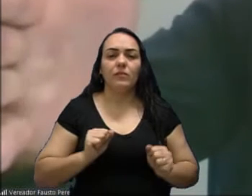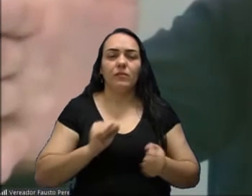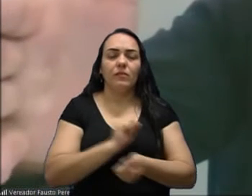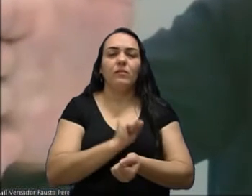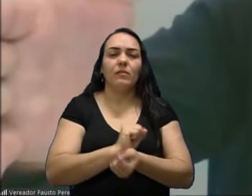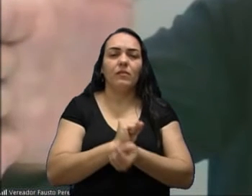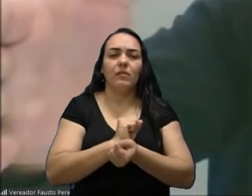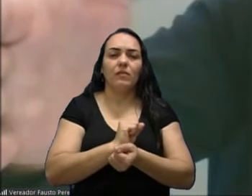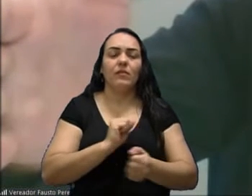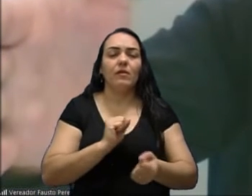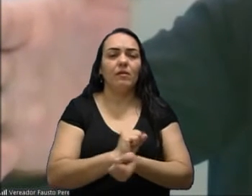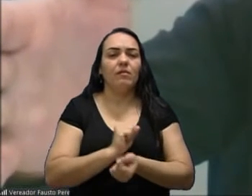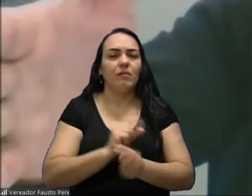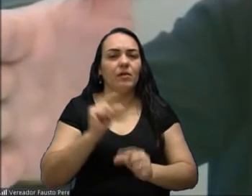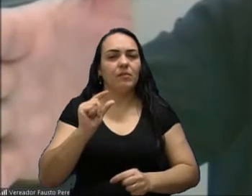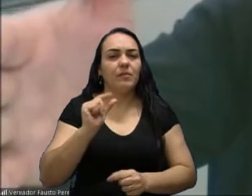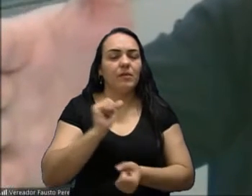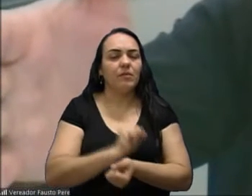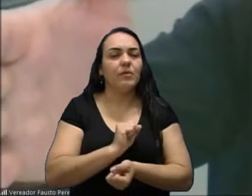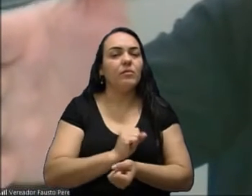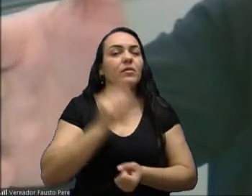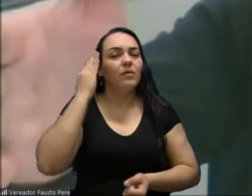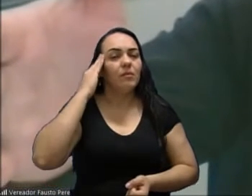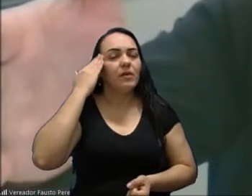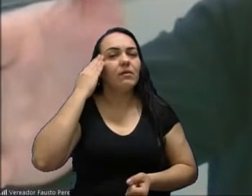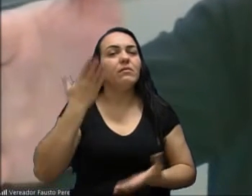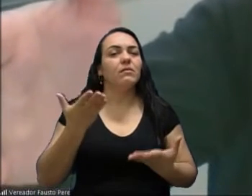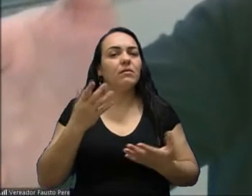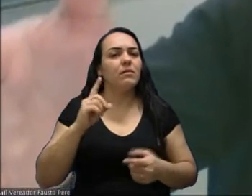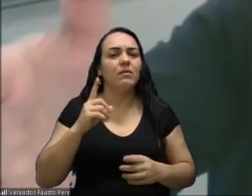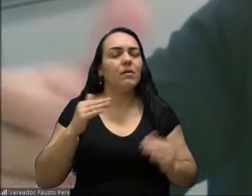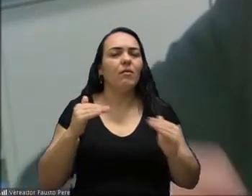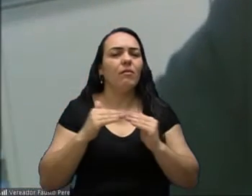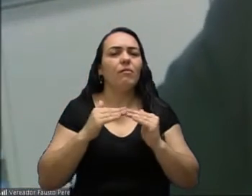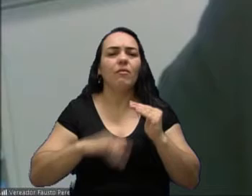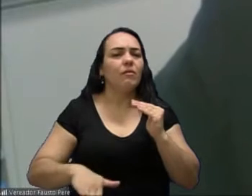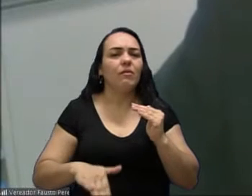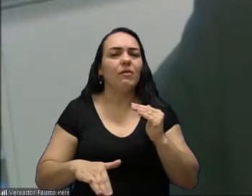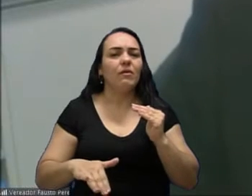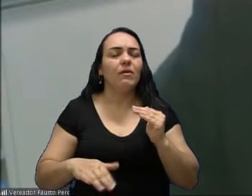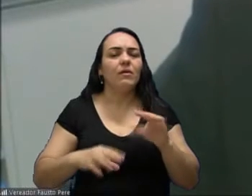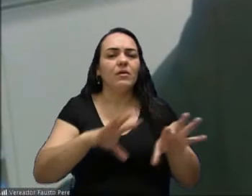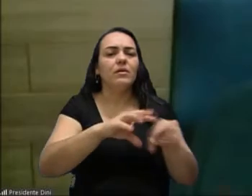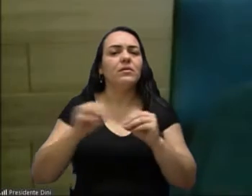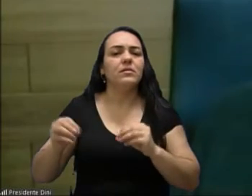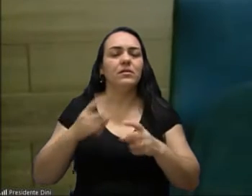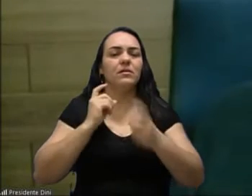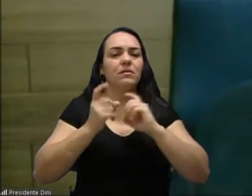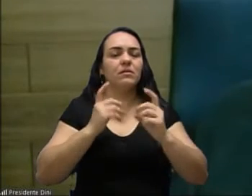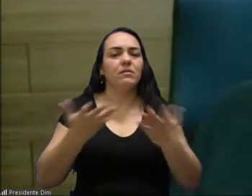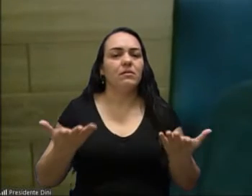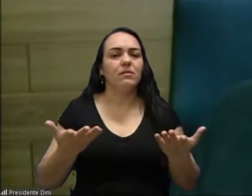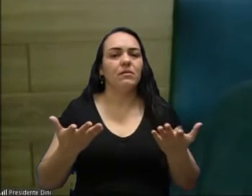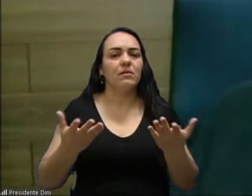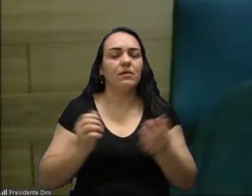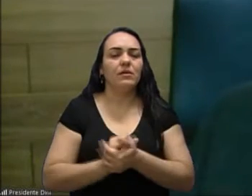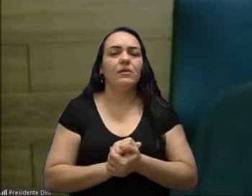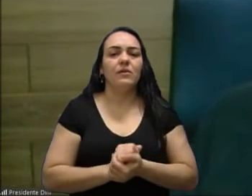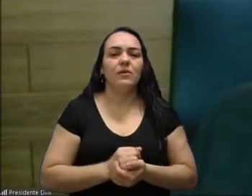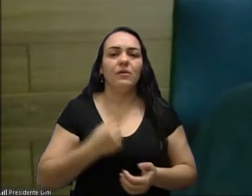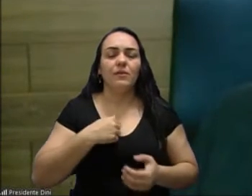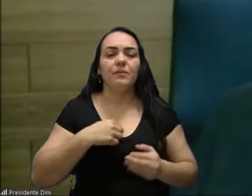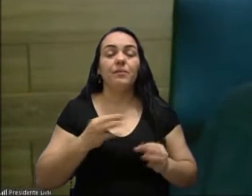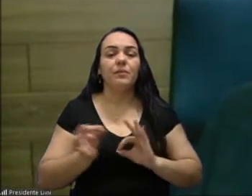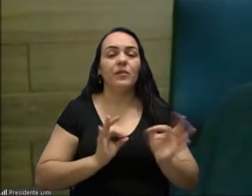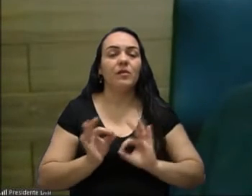deixa o líder esplanar para a gente entender um pouquinho aí que eu também não concordo com essa revogação aí não espera um pouquinho só o